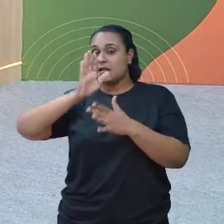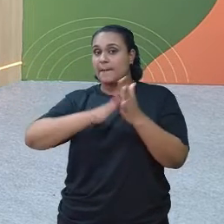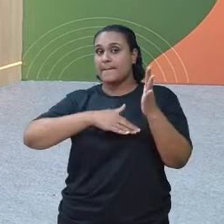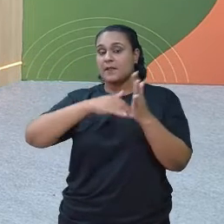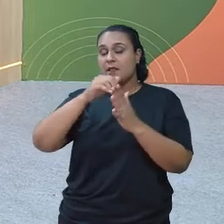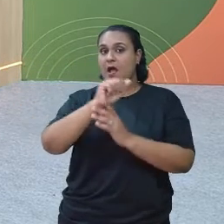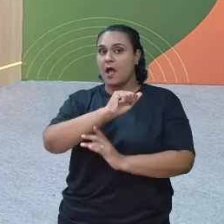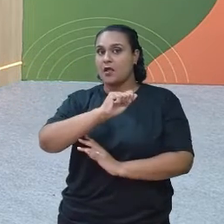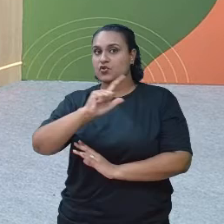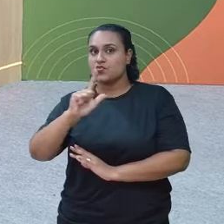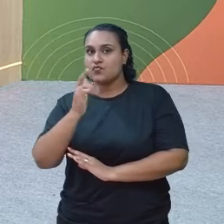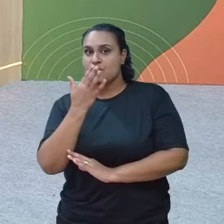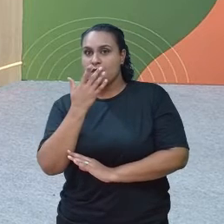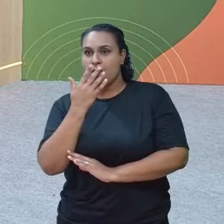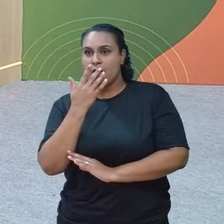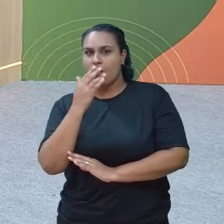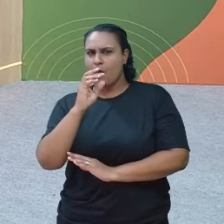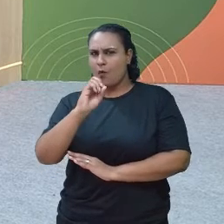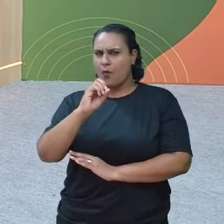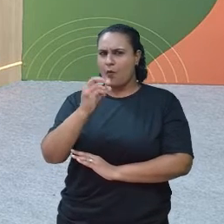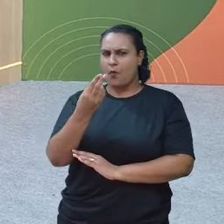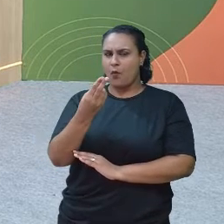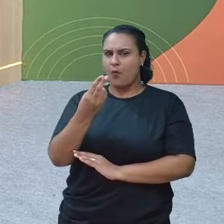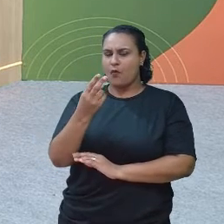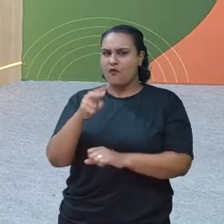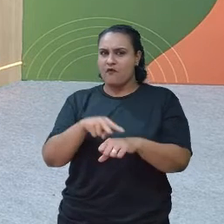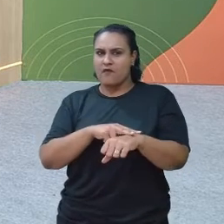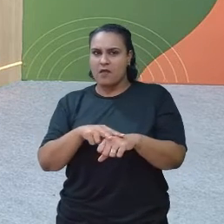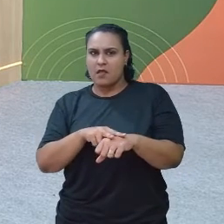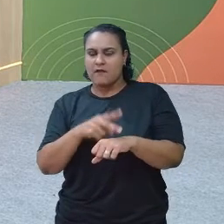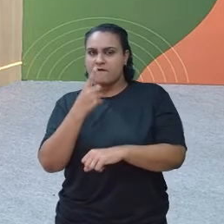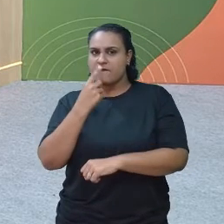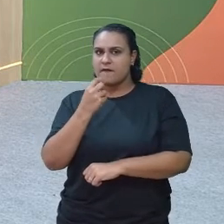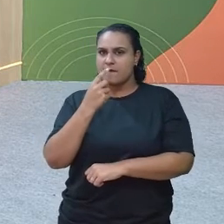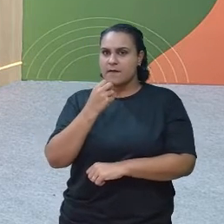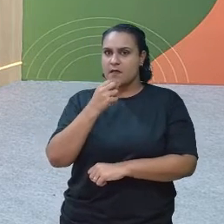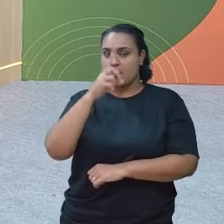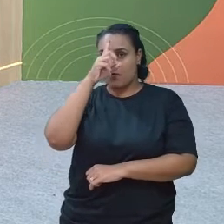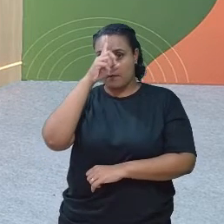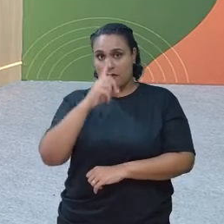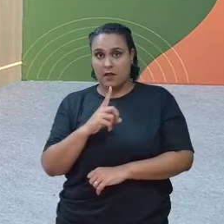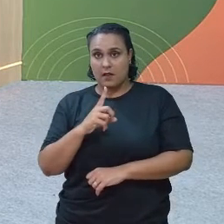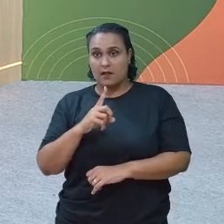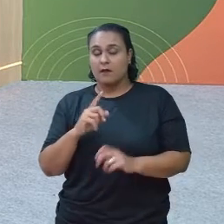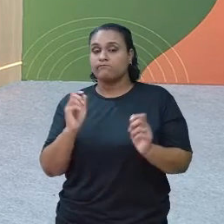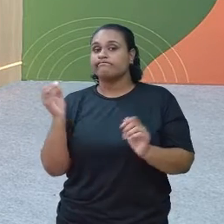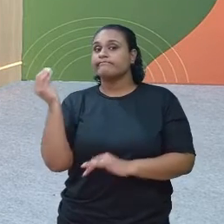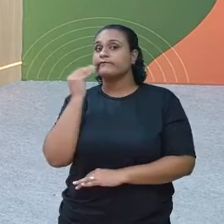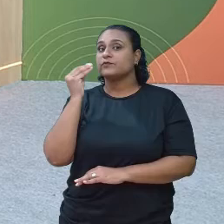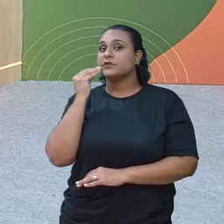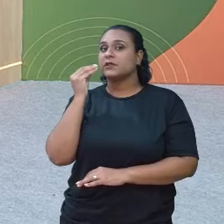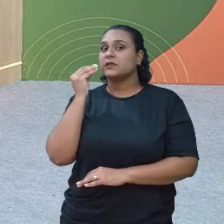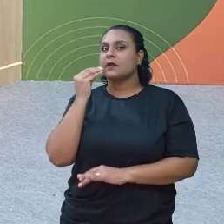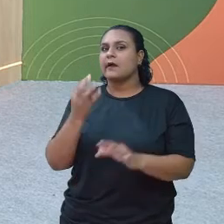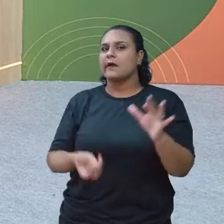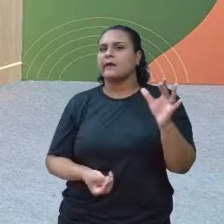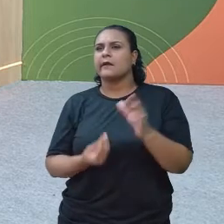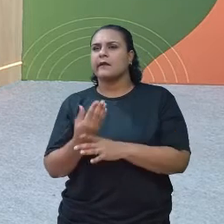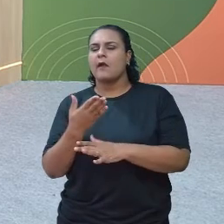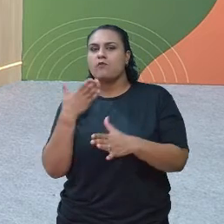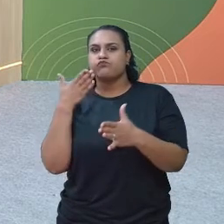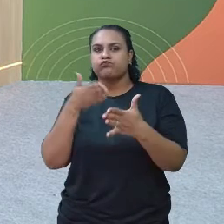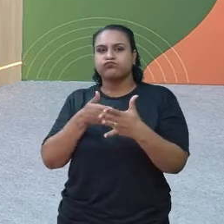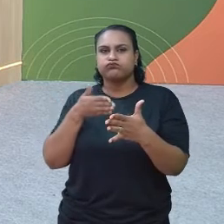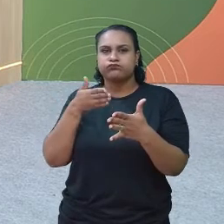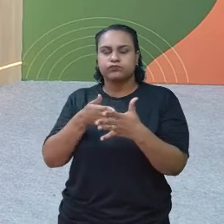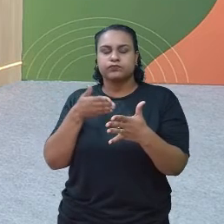ou se eu pintar na cor verde, ou na cor vermelha, ou na cor amarela, eu vou tentar criar uma restrição para a gente